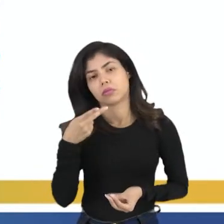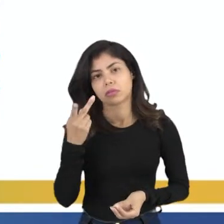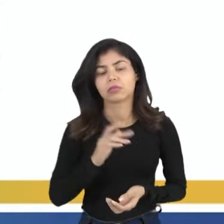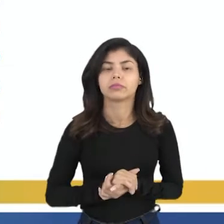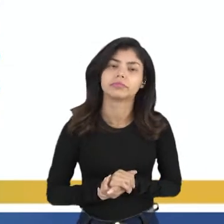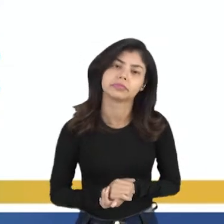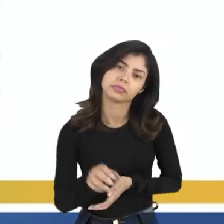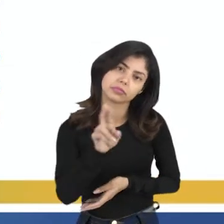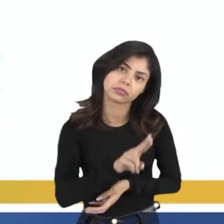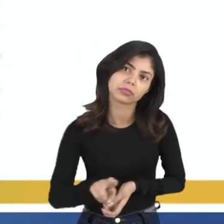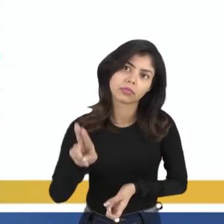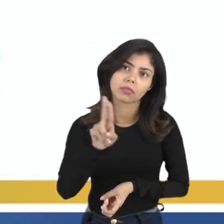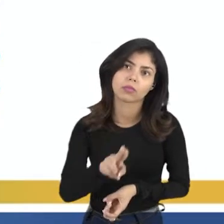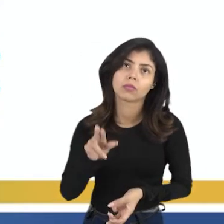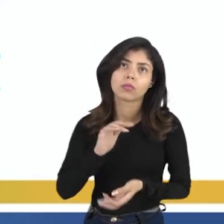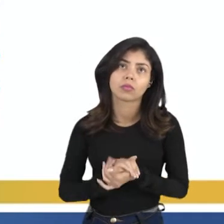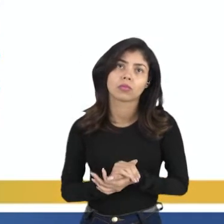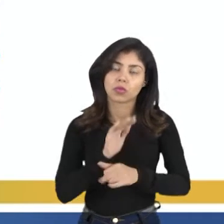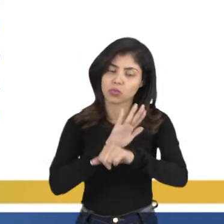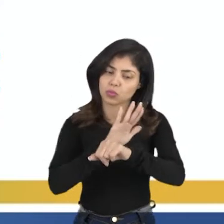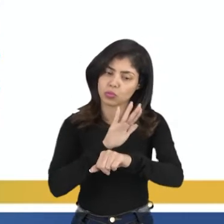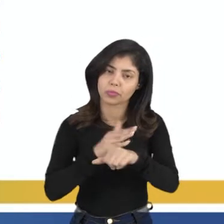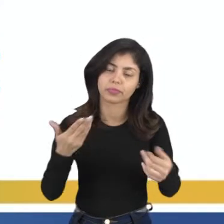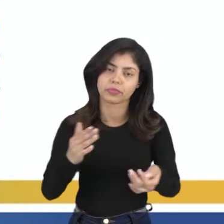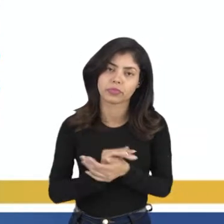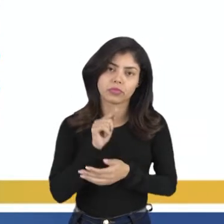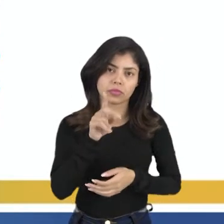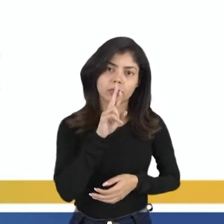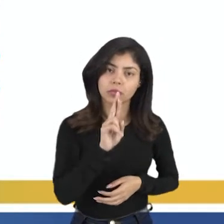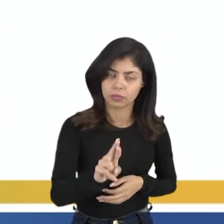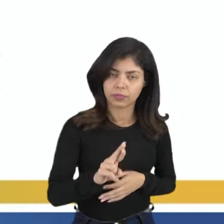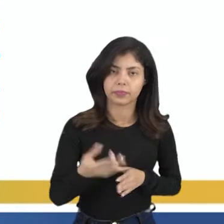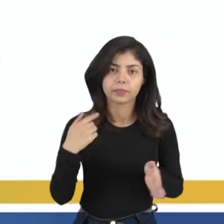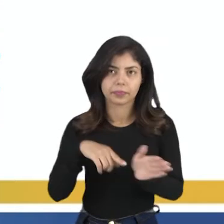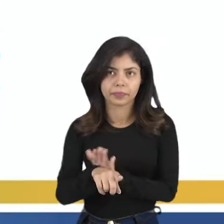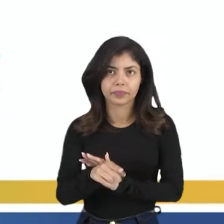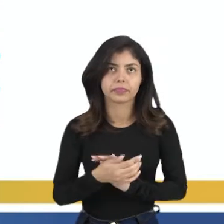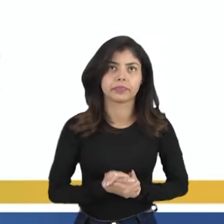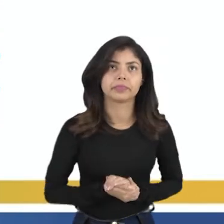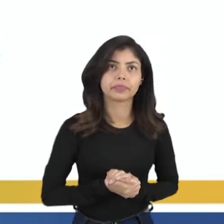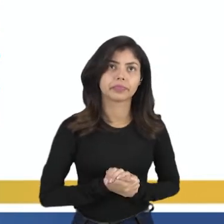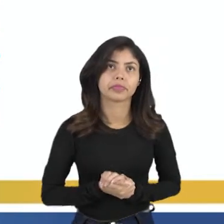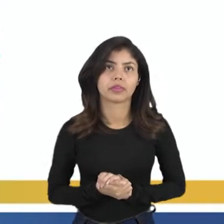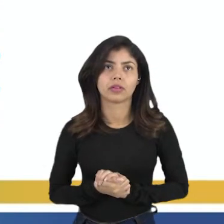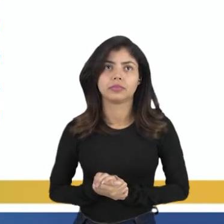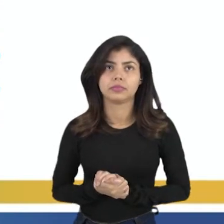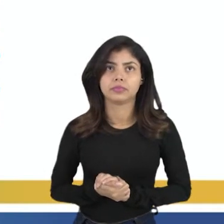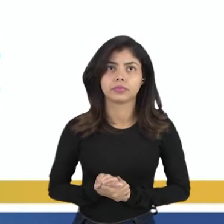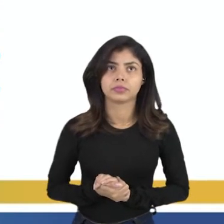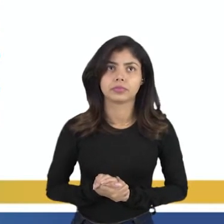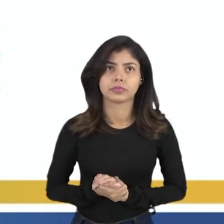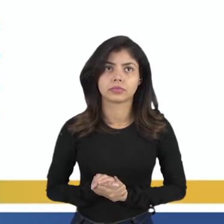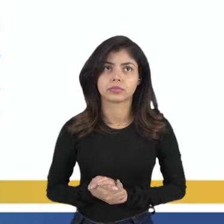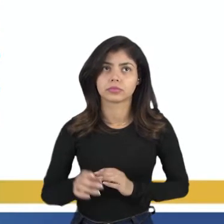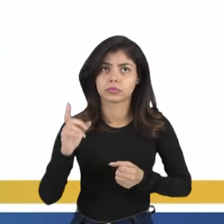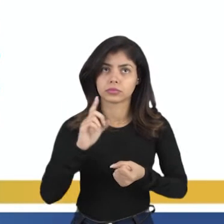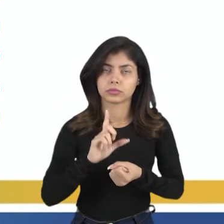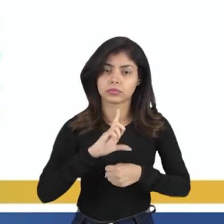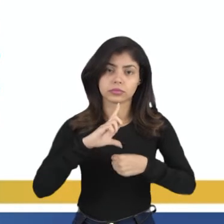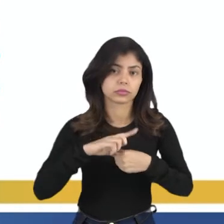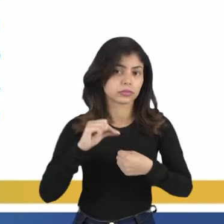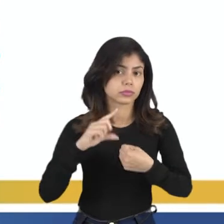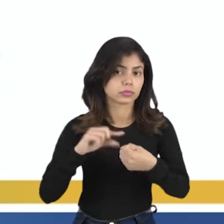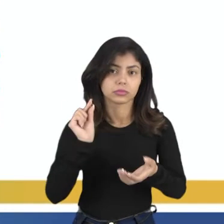palavras que ele utiliza, vai ajudar bastante no momento de vocês responderem as questões de vocês. Este artigo tem